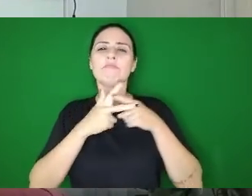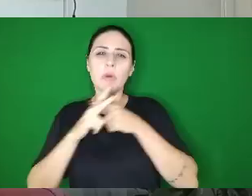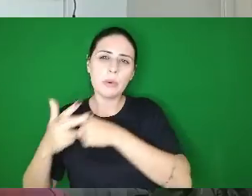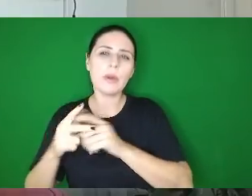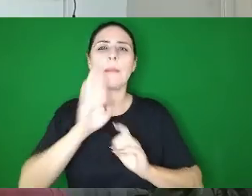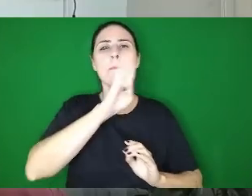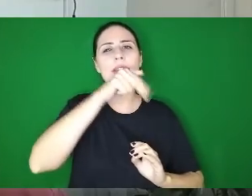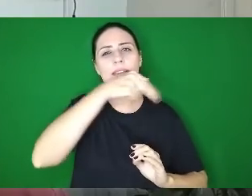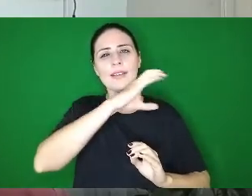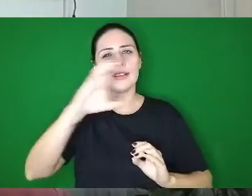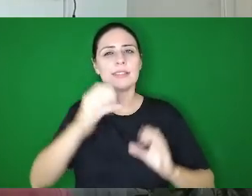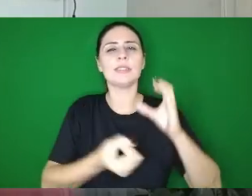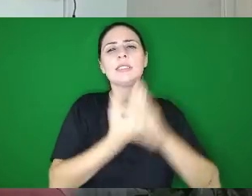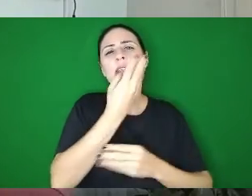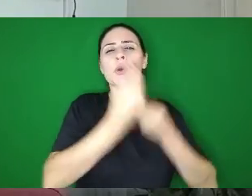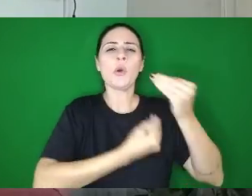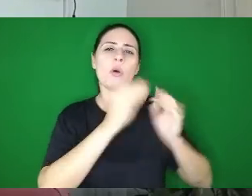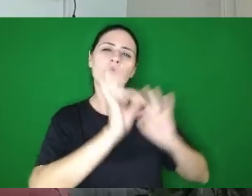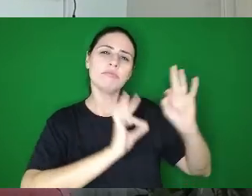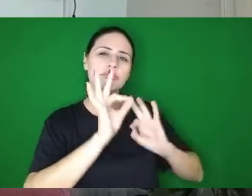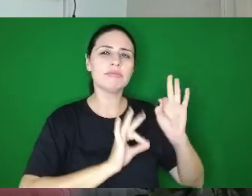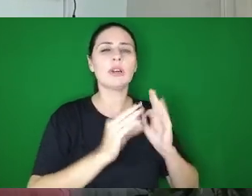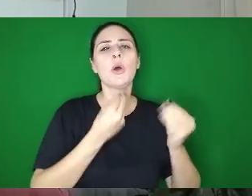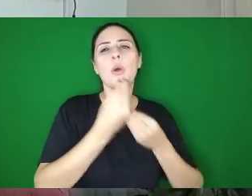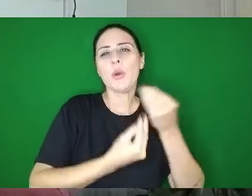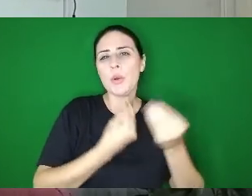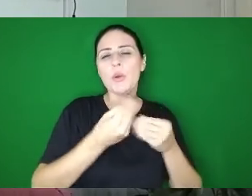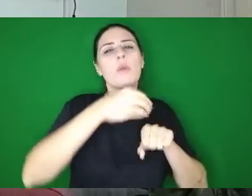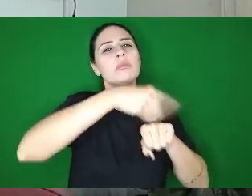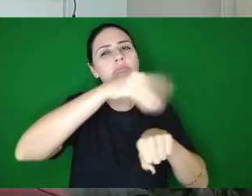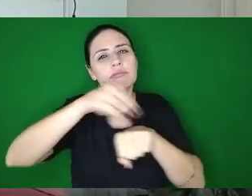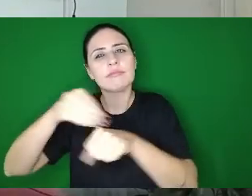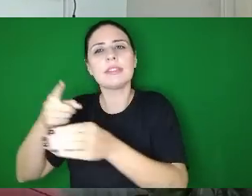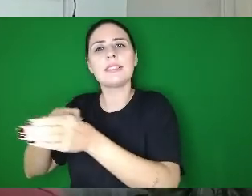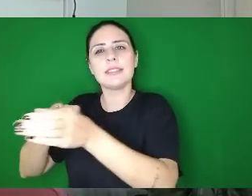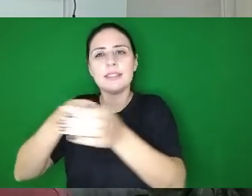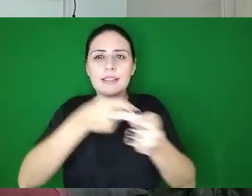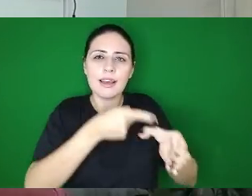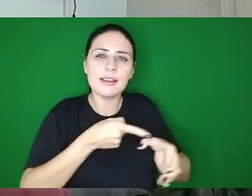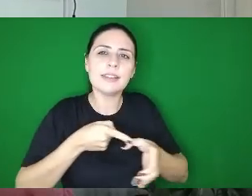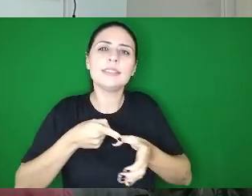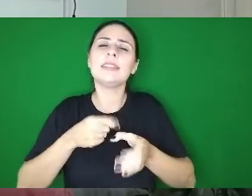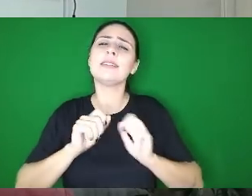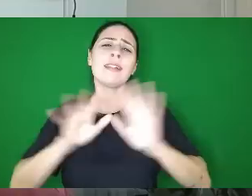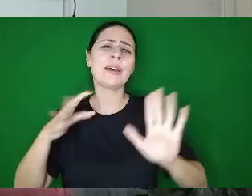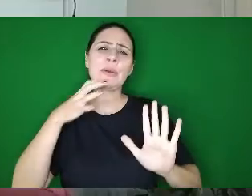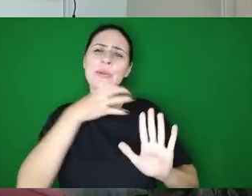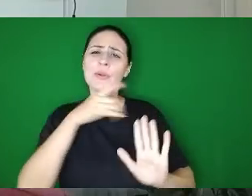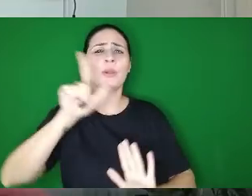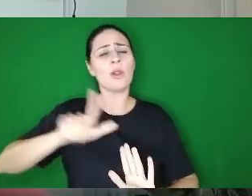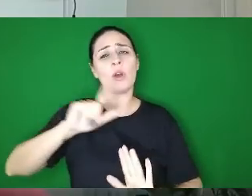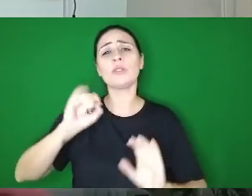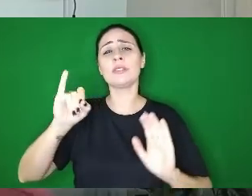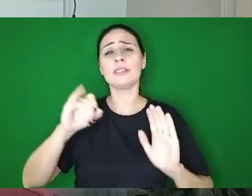comum curricular, como que ela foi sendo encaminhada aos municípios, lógico, que se a gente for olhar o nosso currículo hoje,